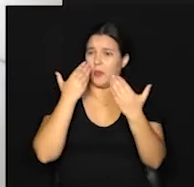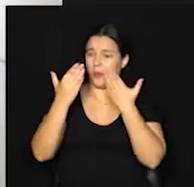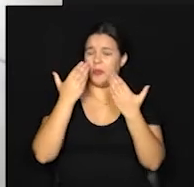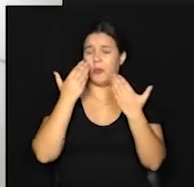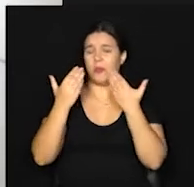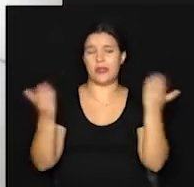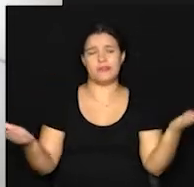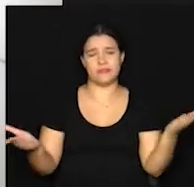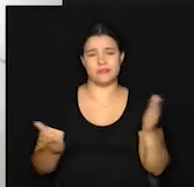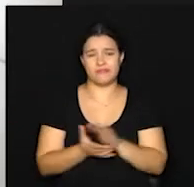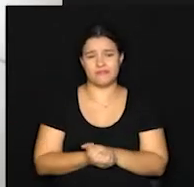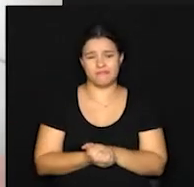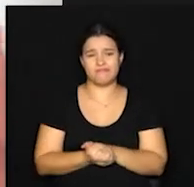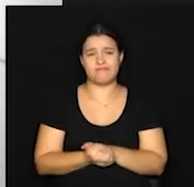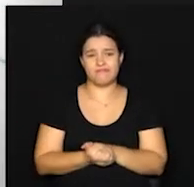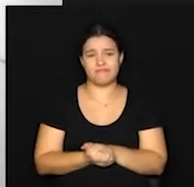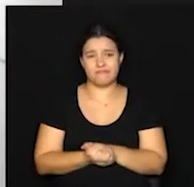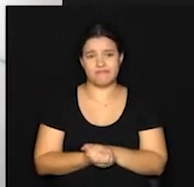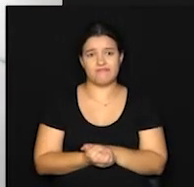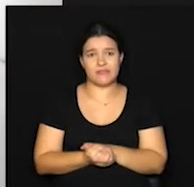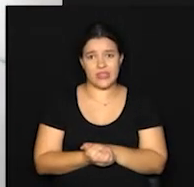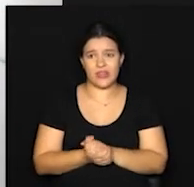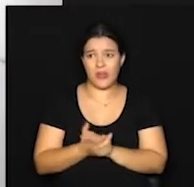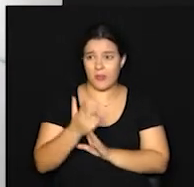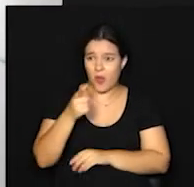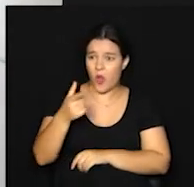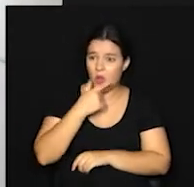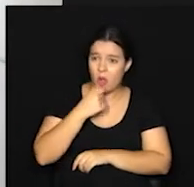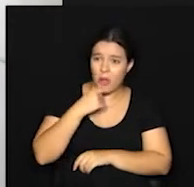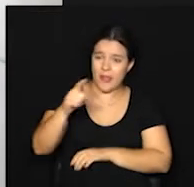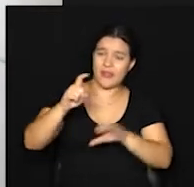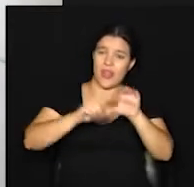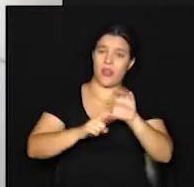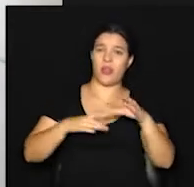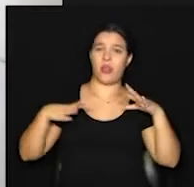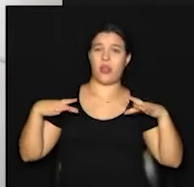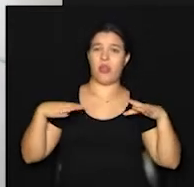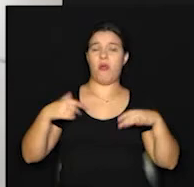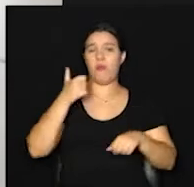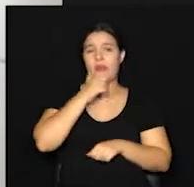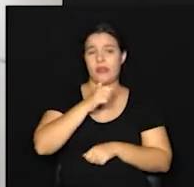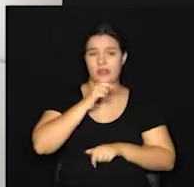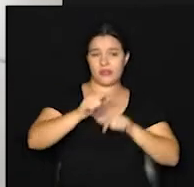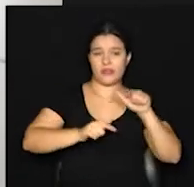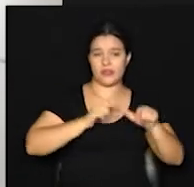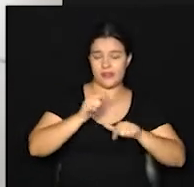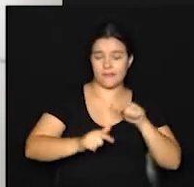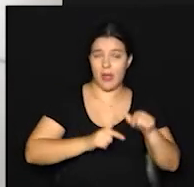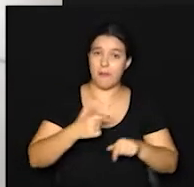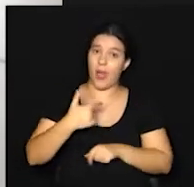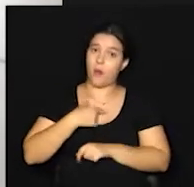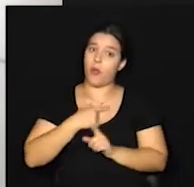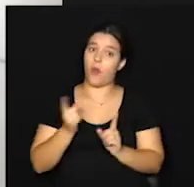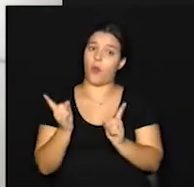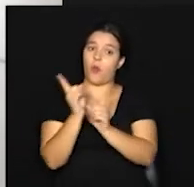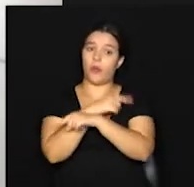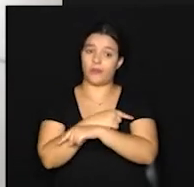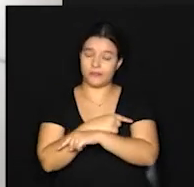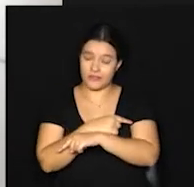que é dependente econômico do abusado. Então, no meu caso, ele fez com que eu ficasse dependente dele,